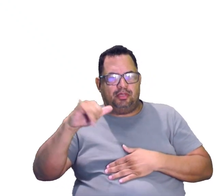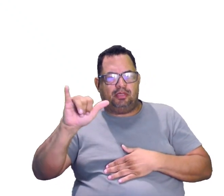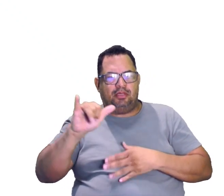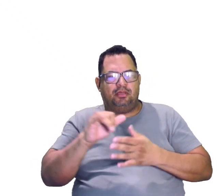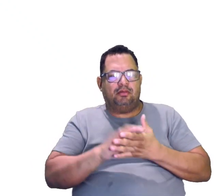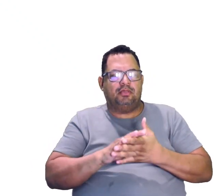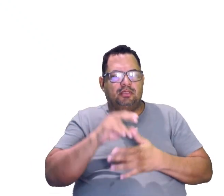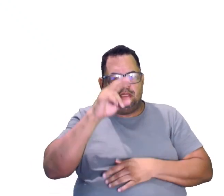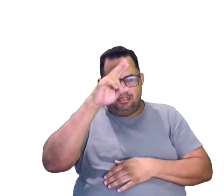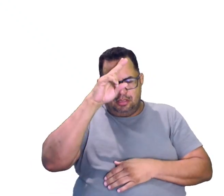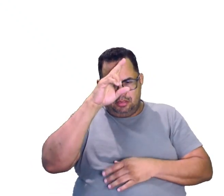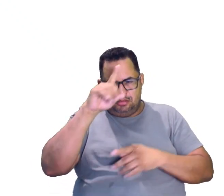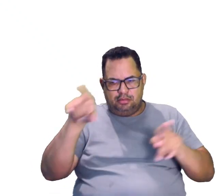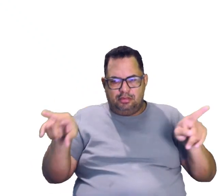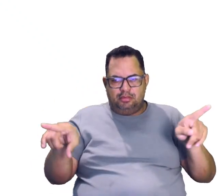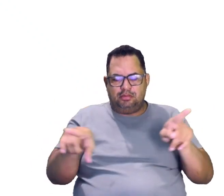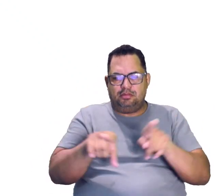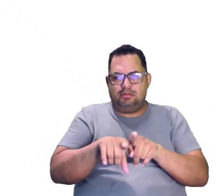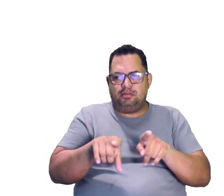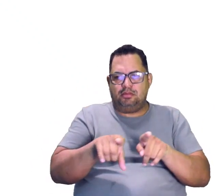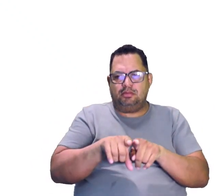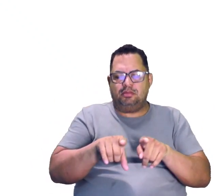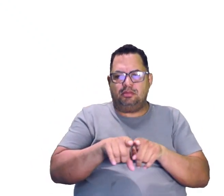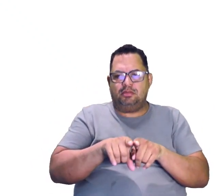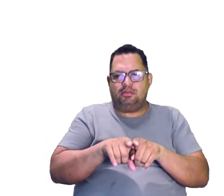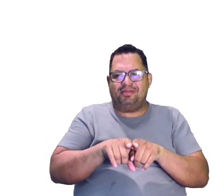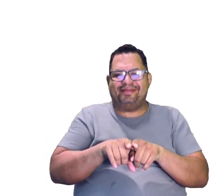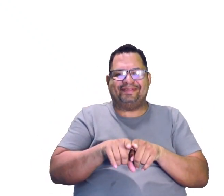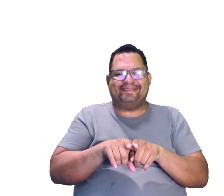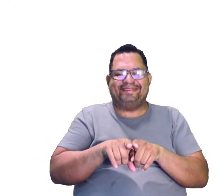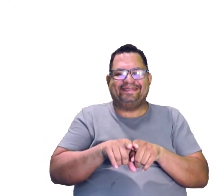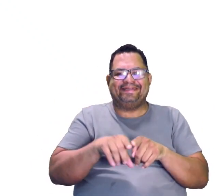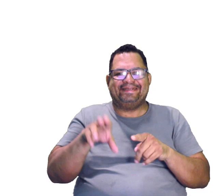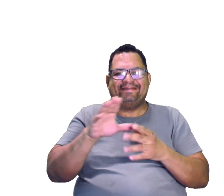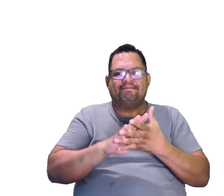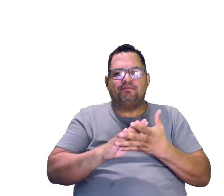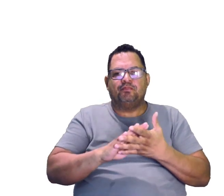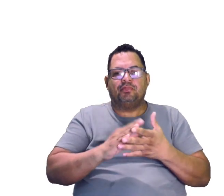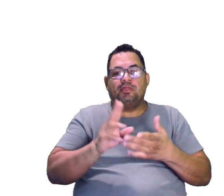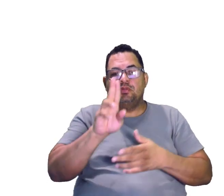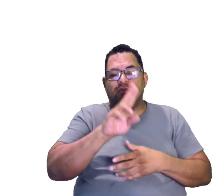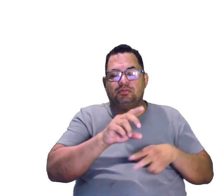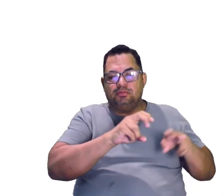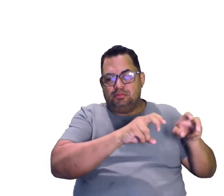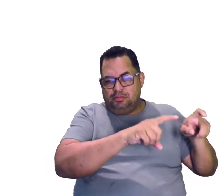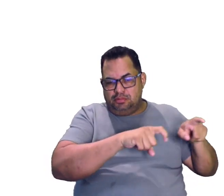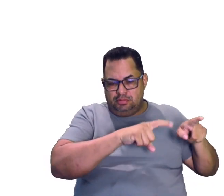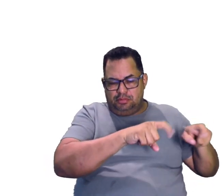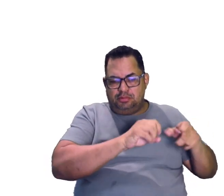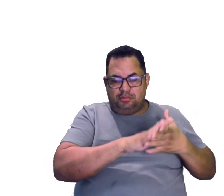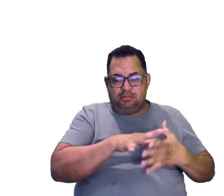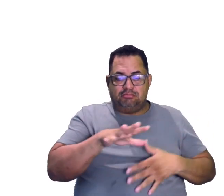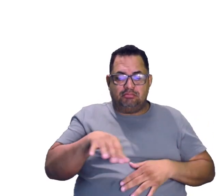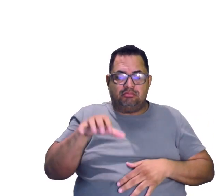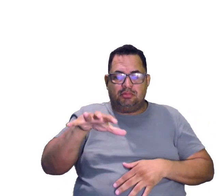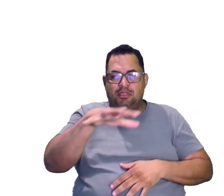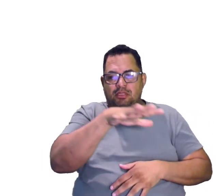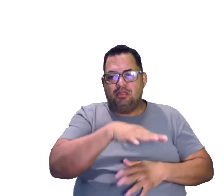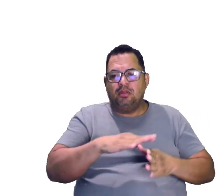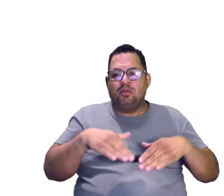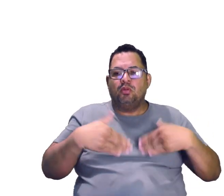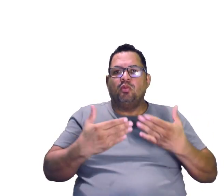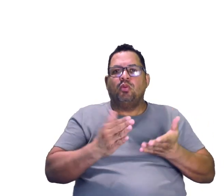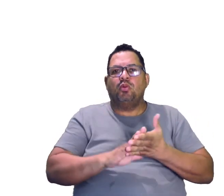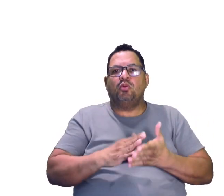meio. E, enfim, você, através da agricultura, dependendo da região, você sabe qual o tipo